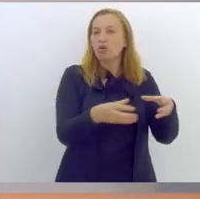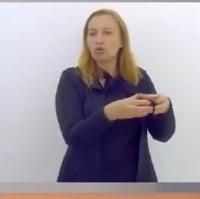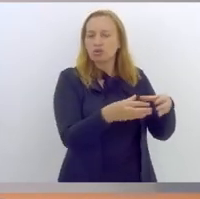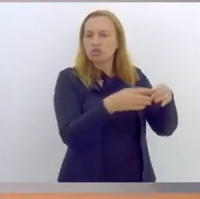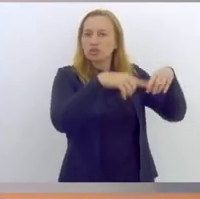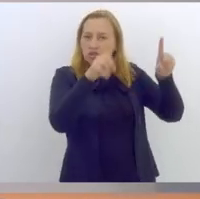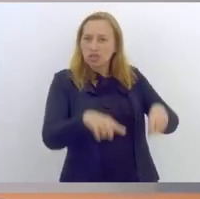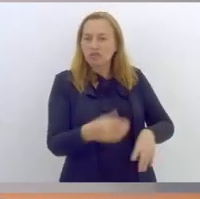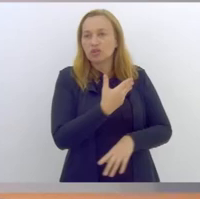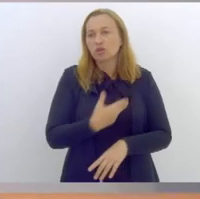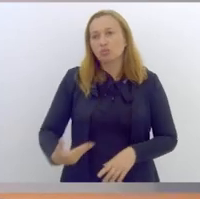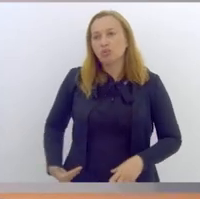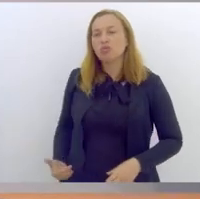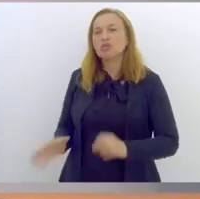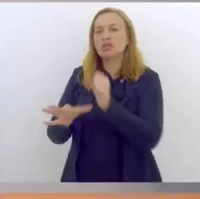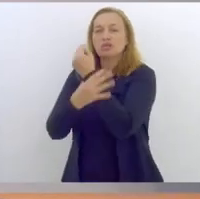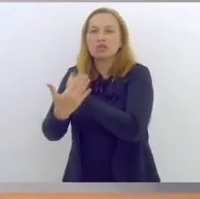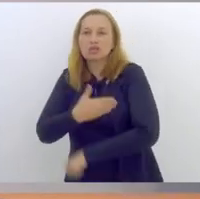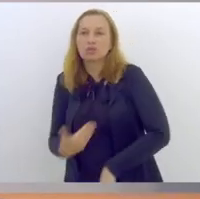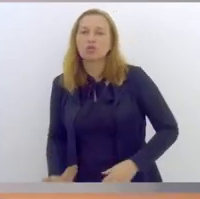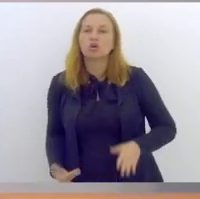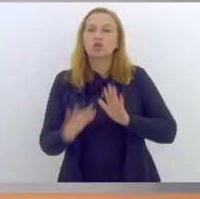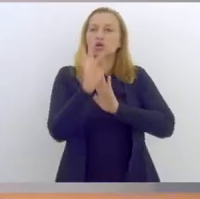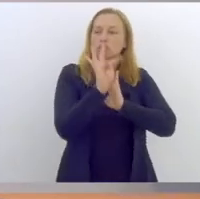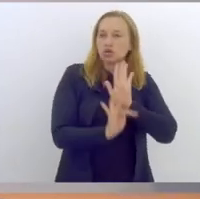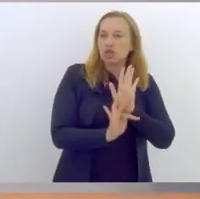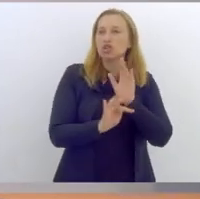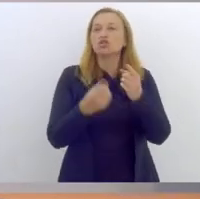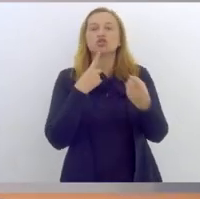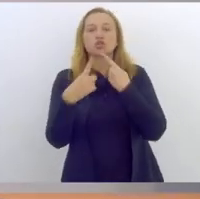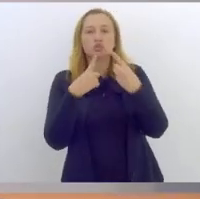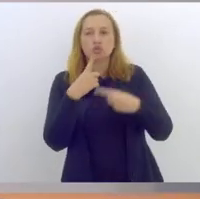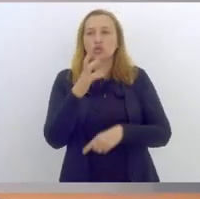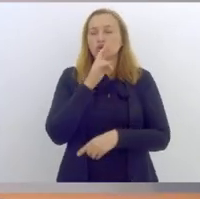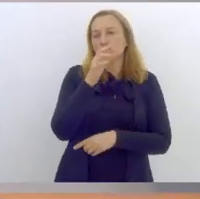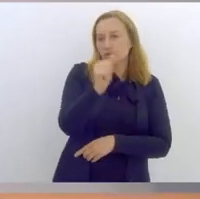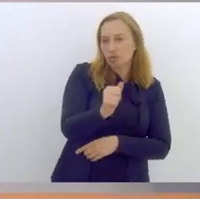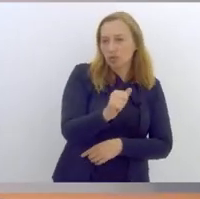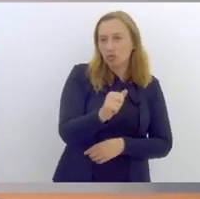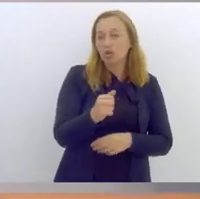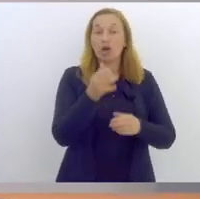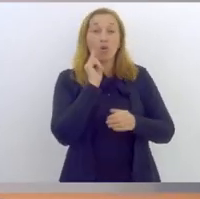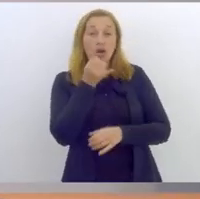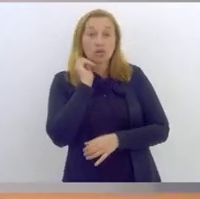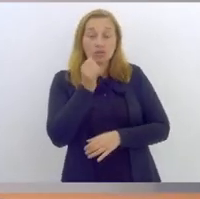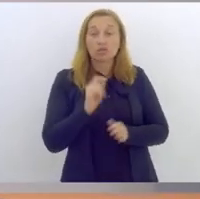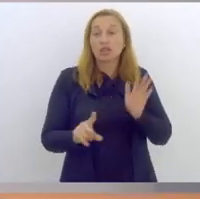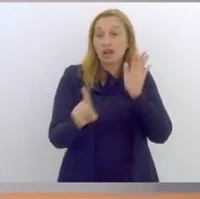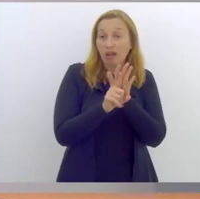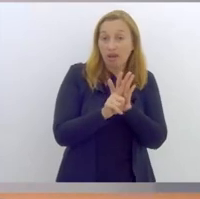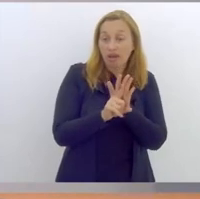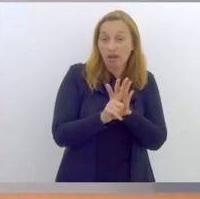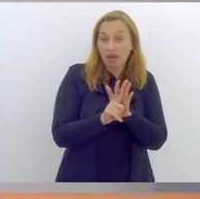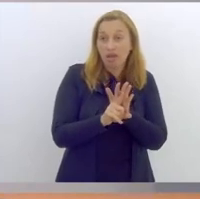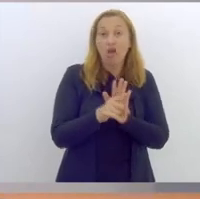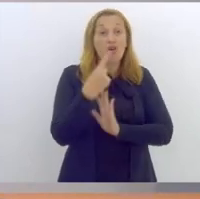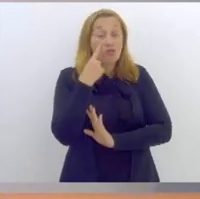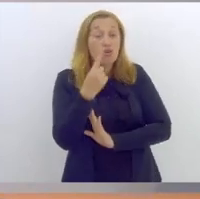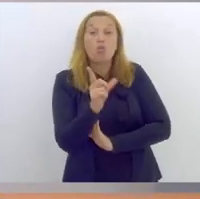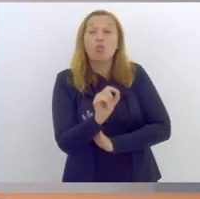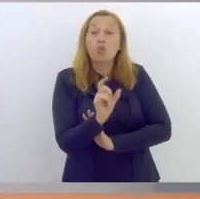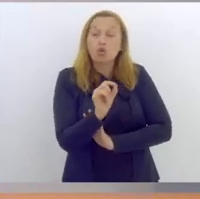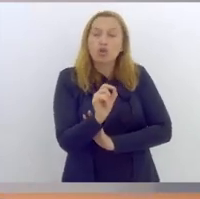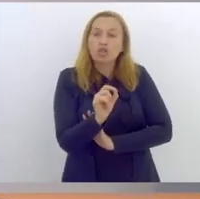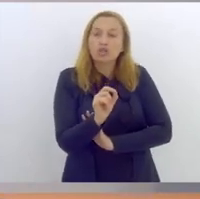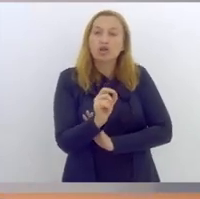com a condição de segurança pública e o texto substitutivo Deputado Rodrigo Amorim foi o relator da lei orgânica previu a